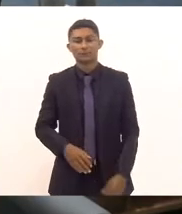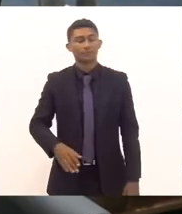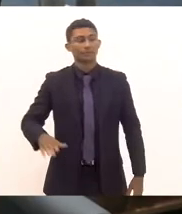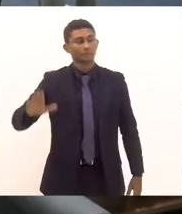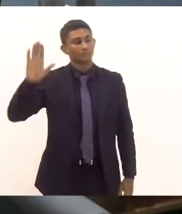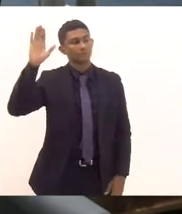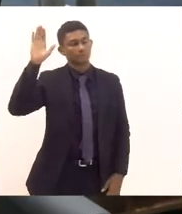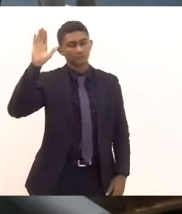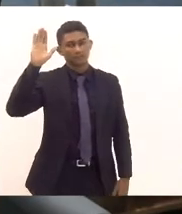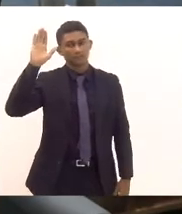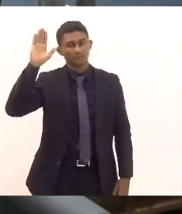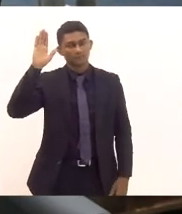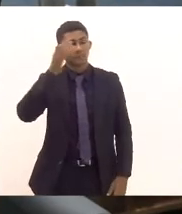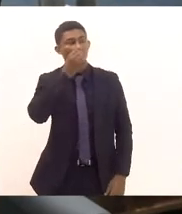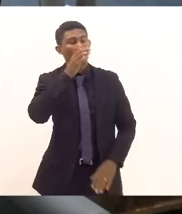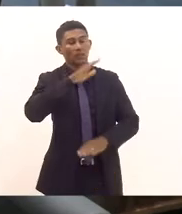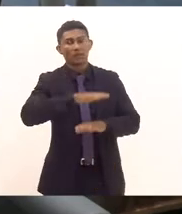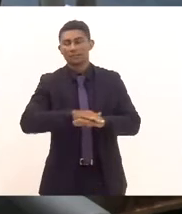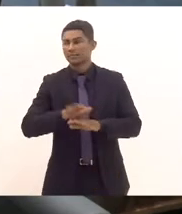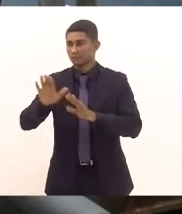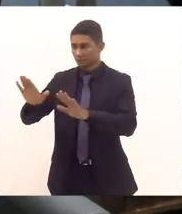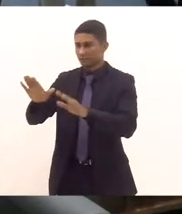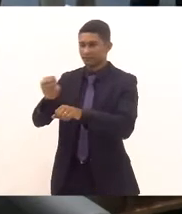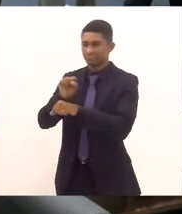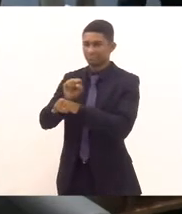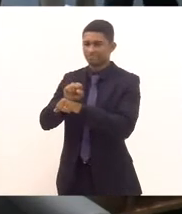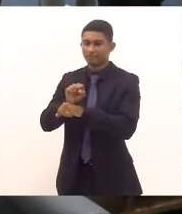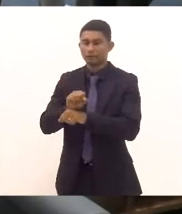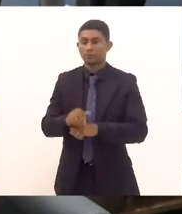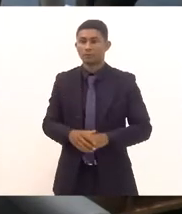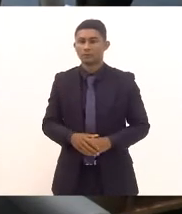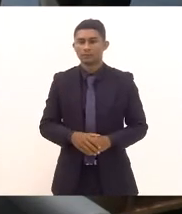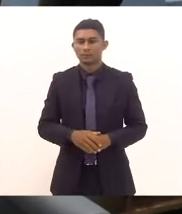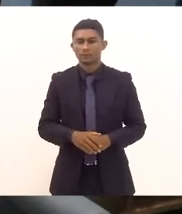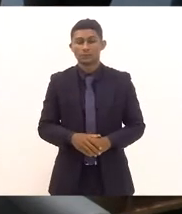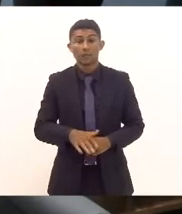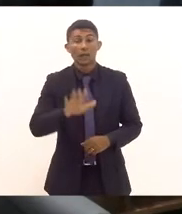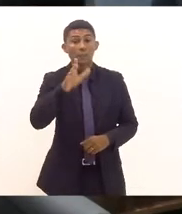Boa tarde já já Deputado um